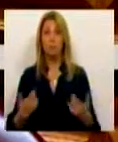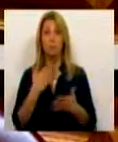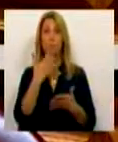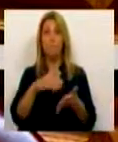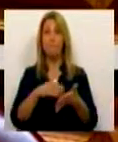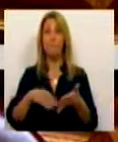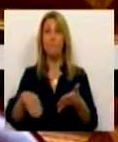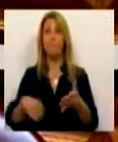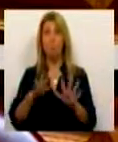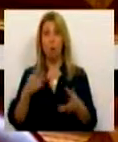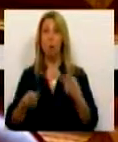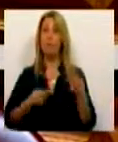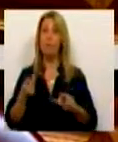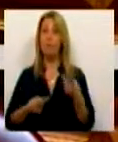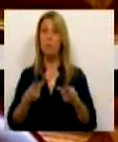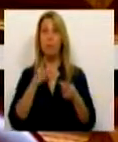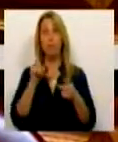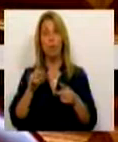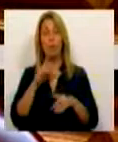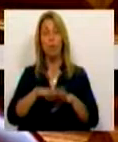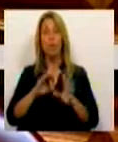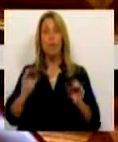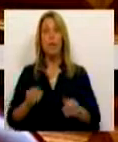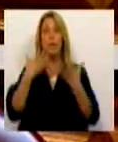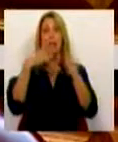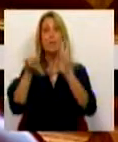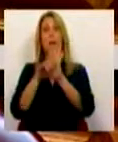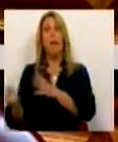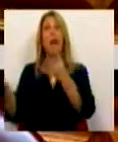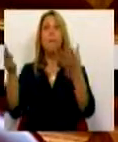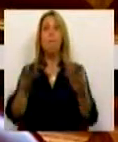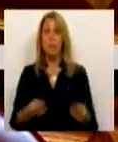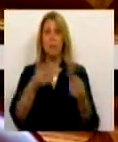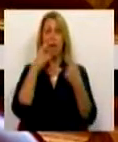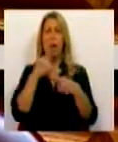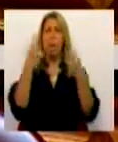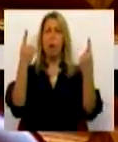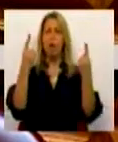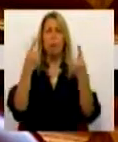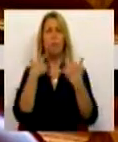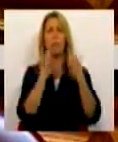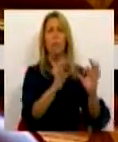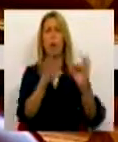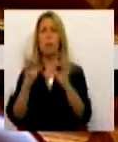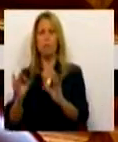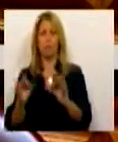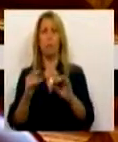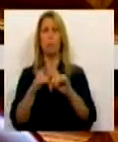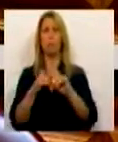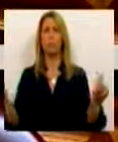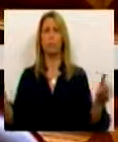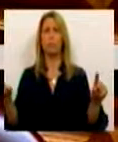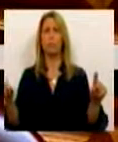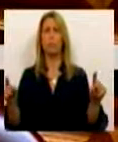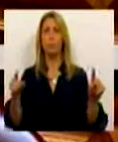e nas iniciativas legislativas apresentadas, é apontado um tratamento desigual entre